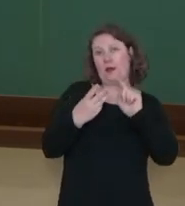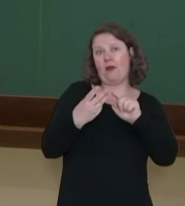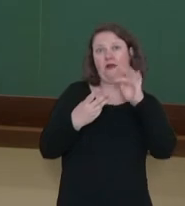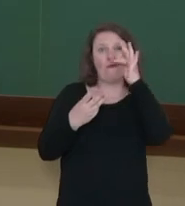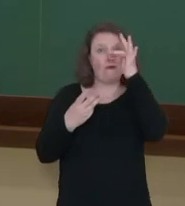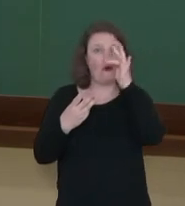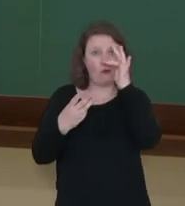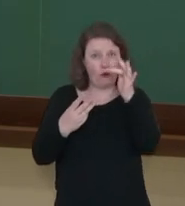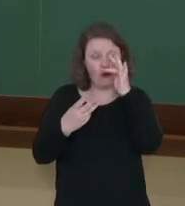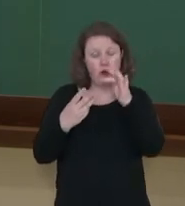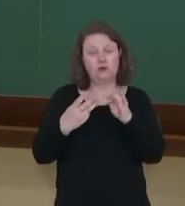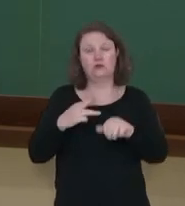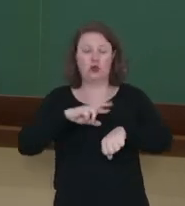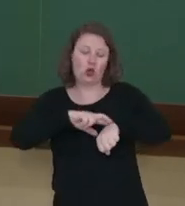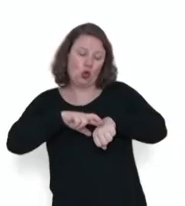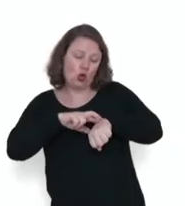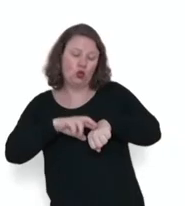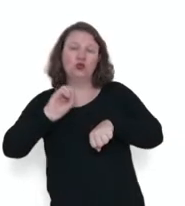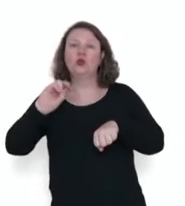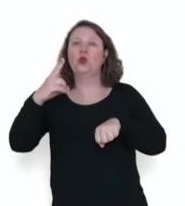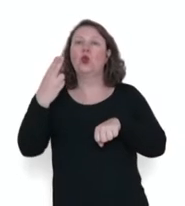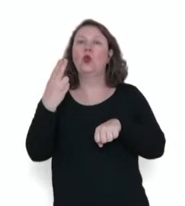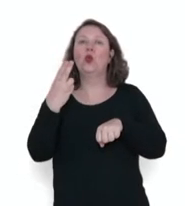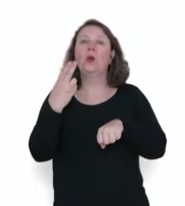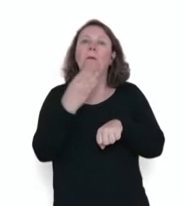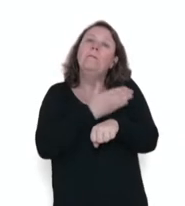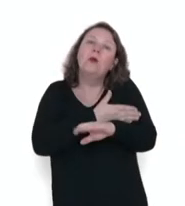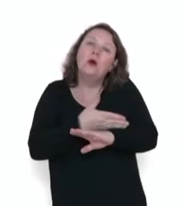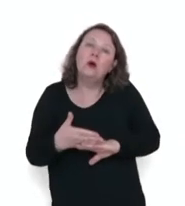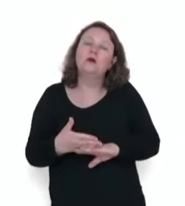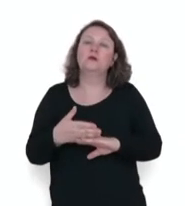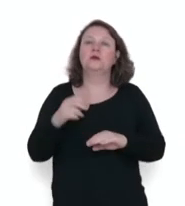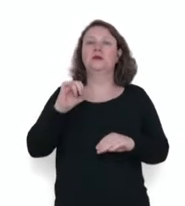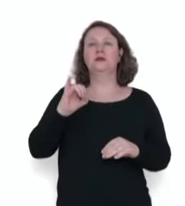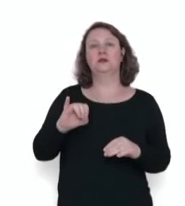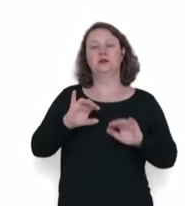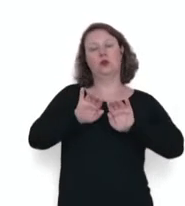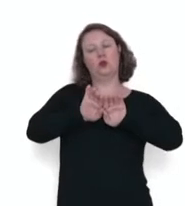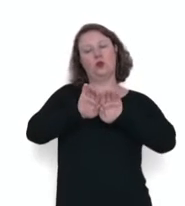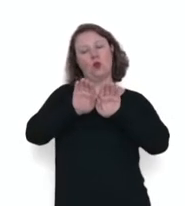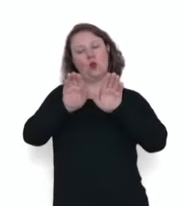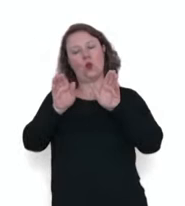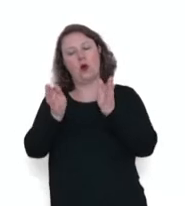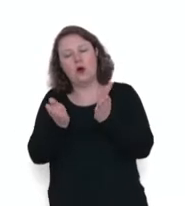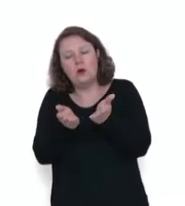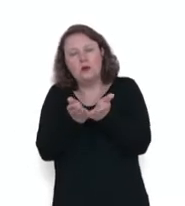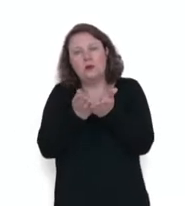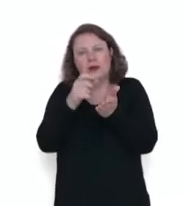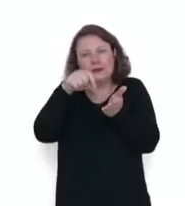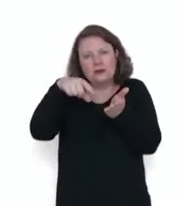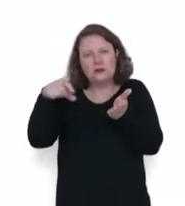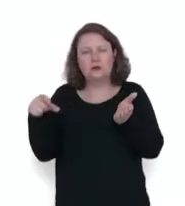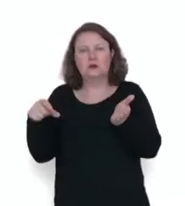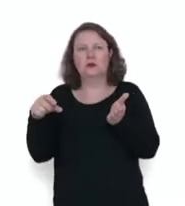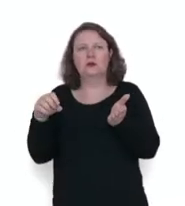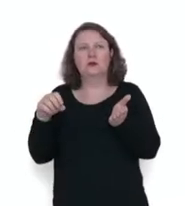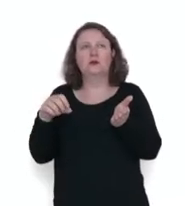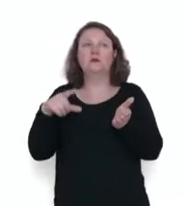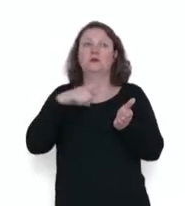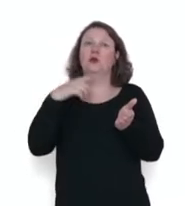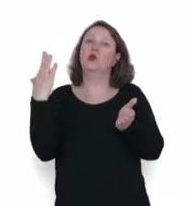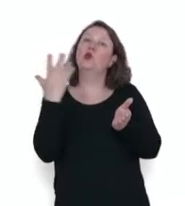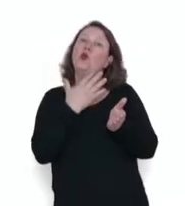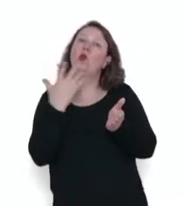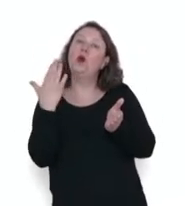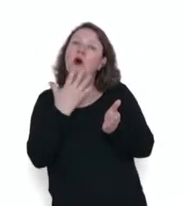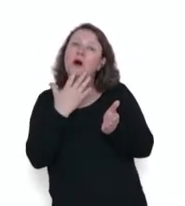ou branca. Formato da vagem, se ela era inflada ou se ela era constrita. Cor da